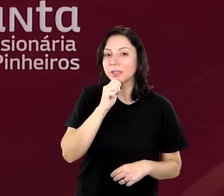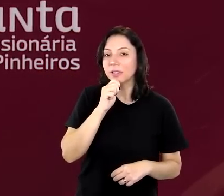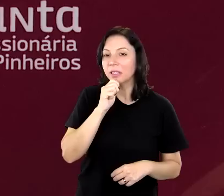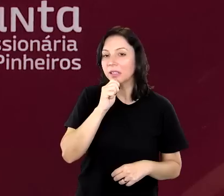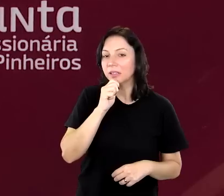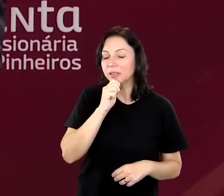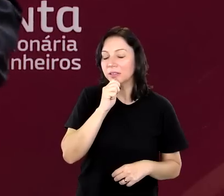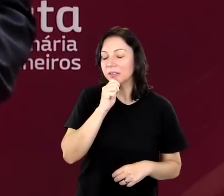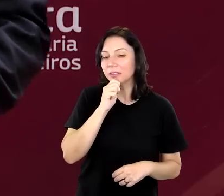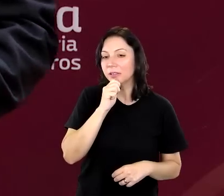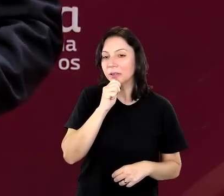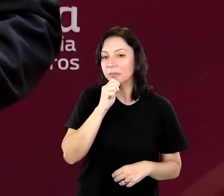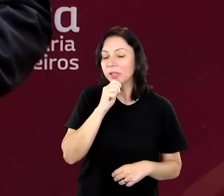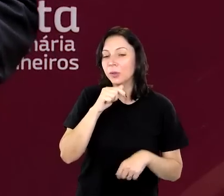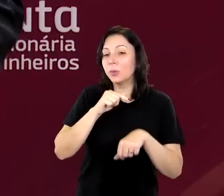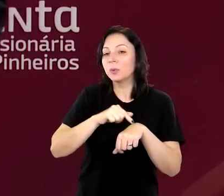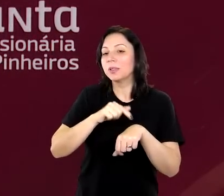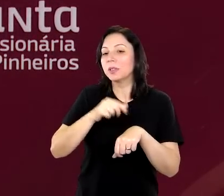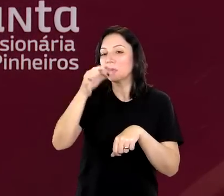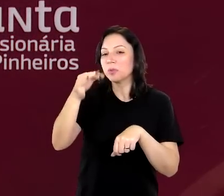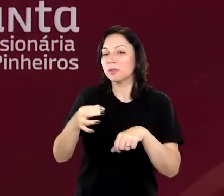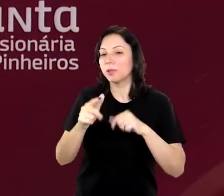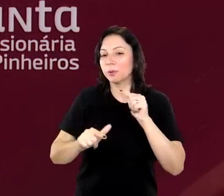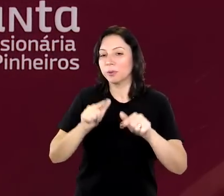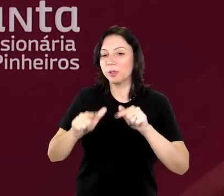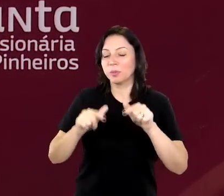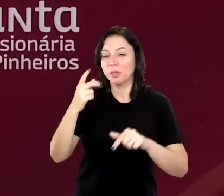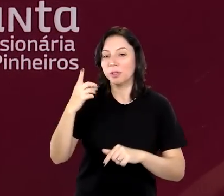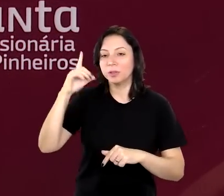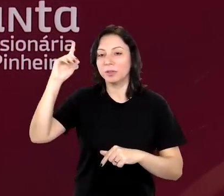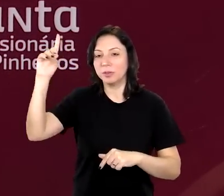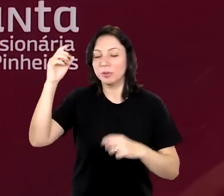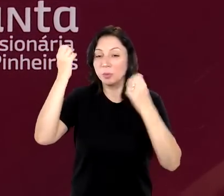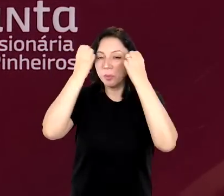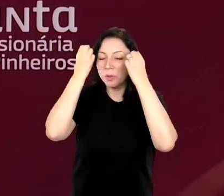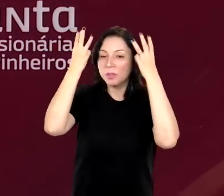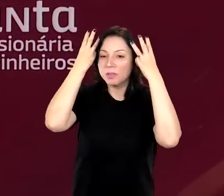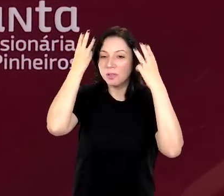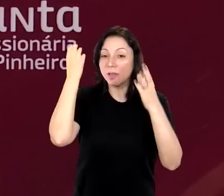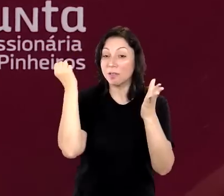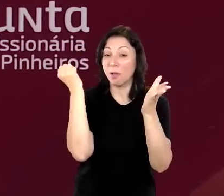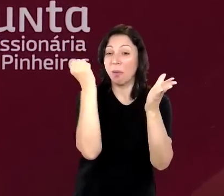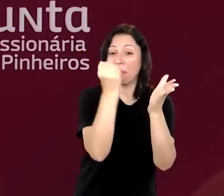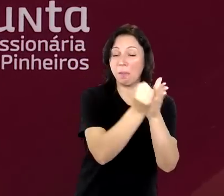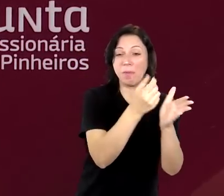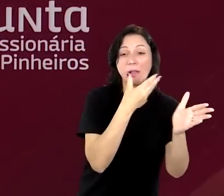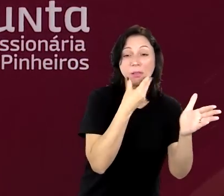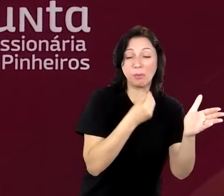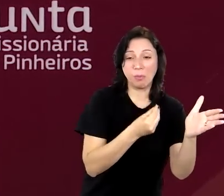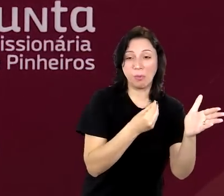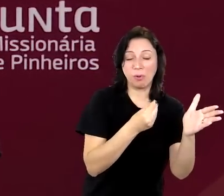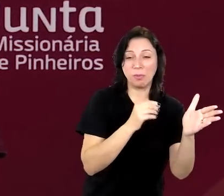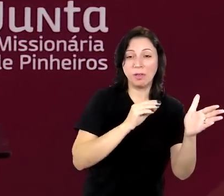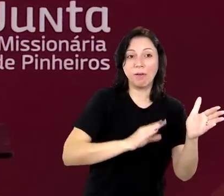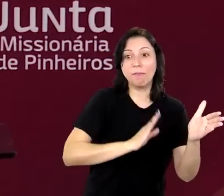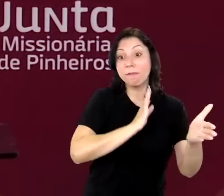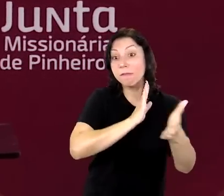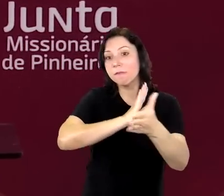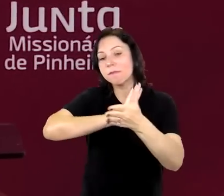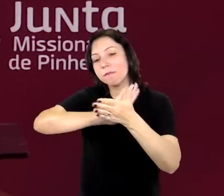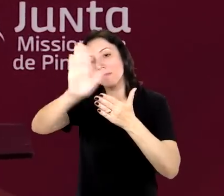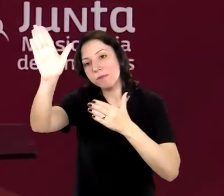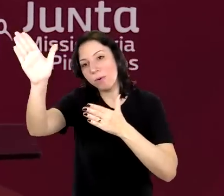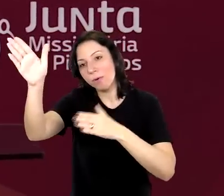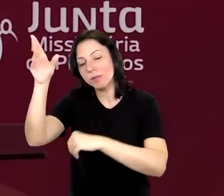Depois ele comete um homicídio, foge para o deserto, passa 40 anos com todo